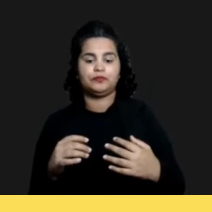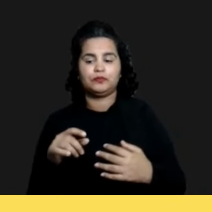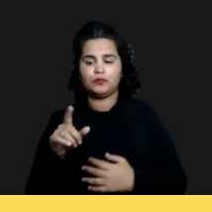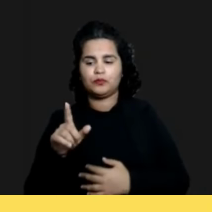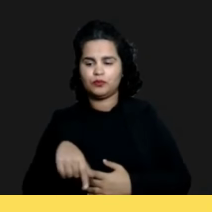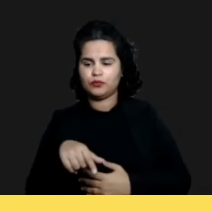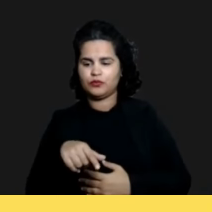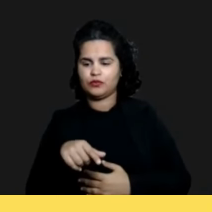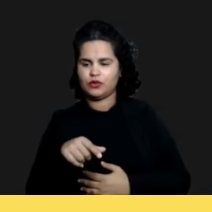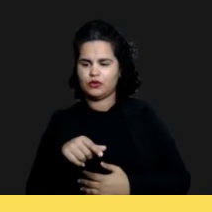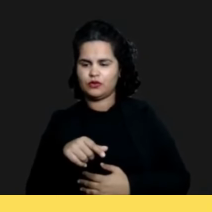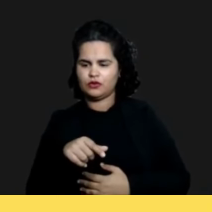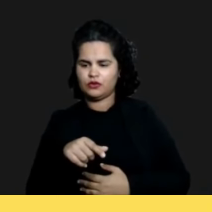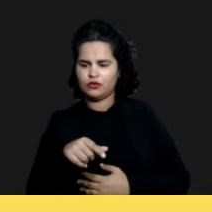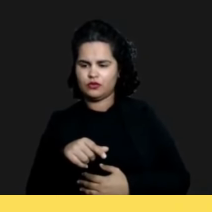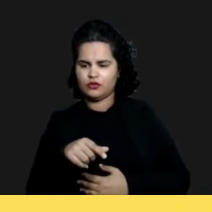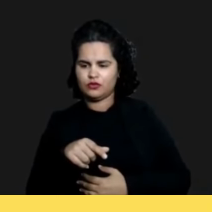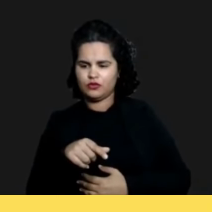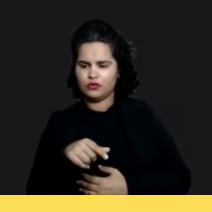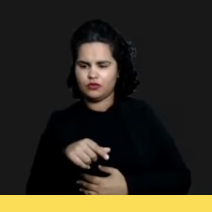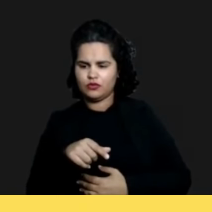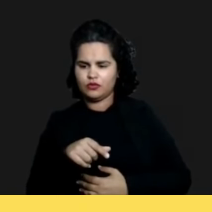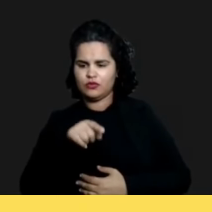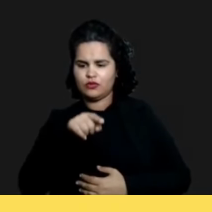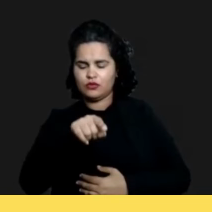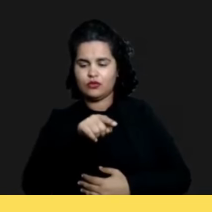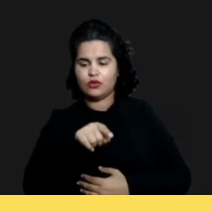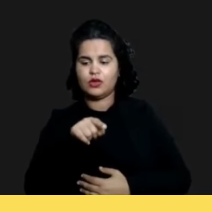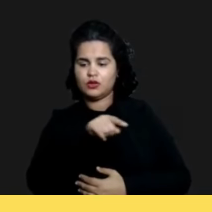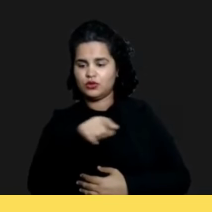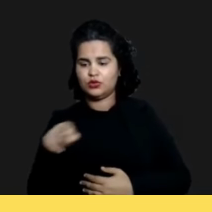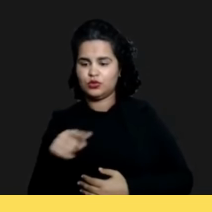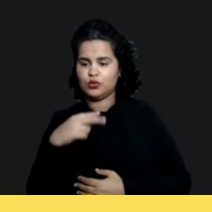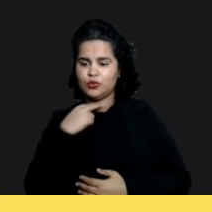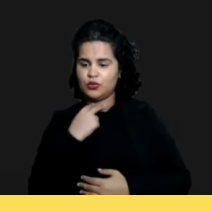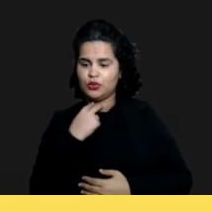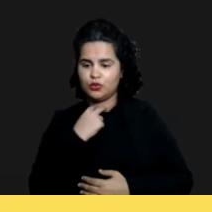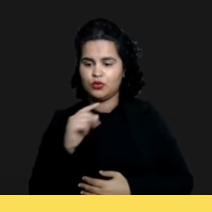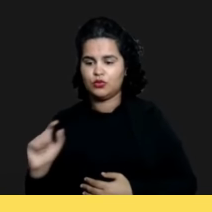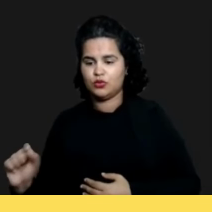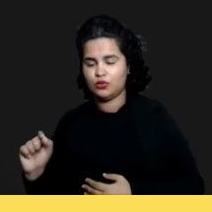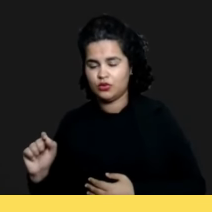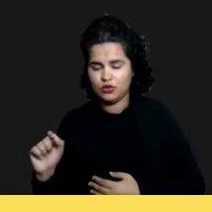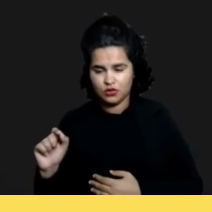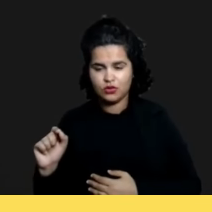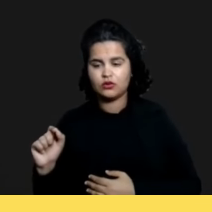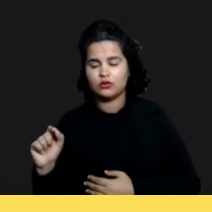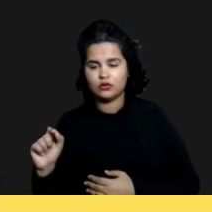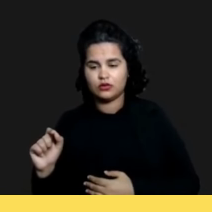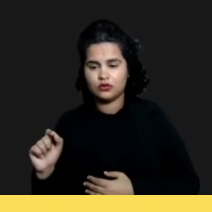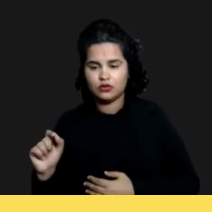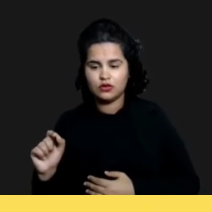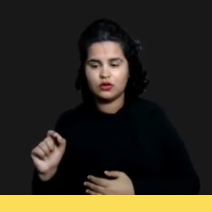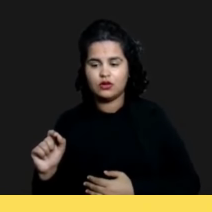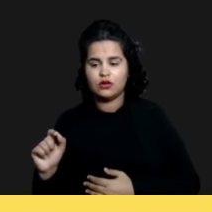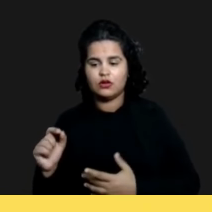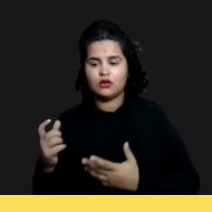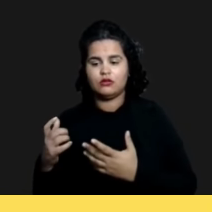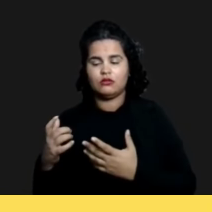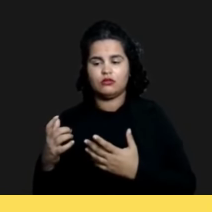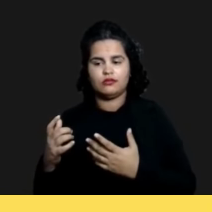isso, não podemos, mesmo que apregoem como